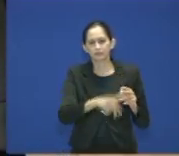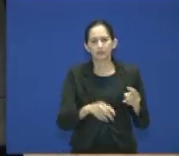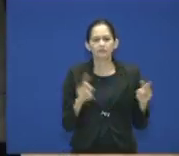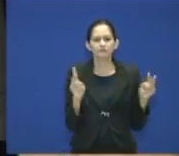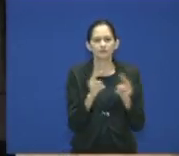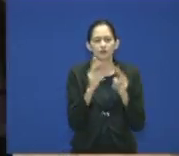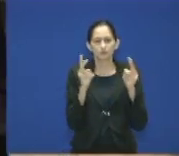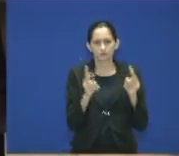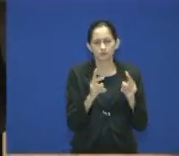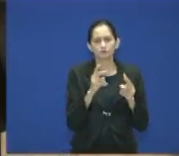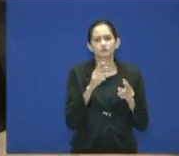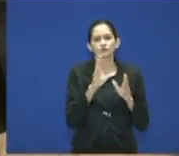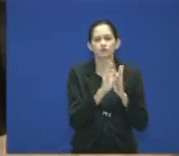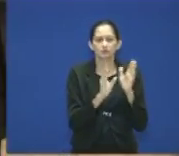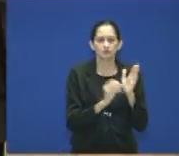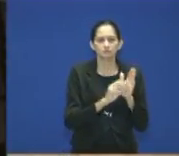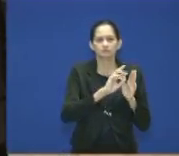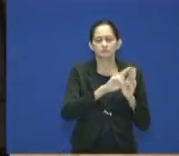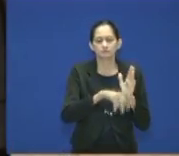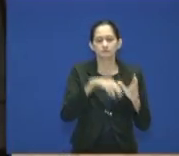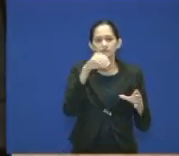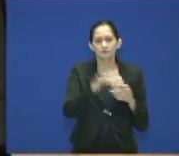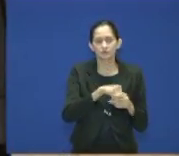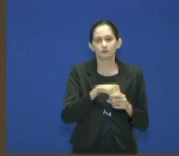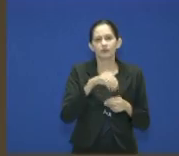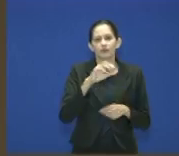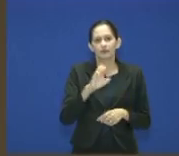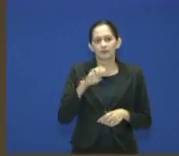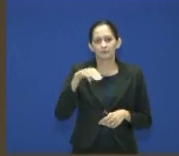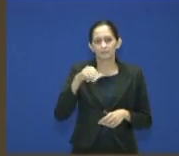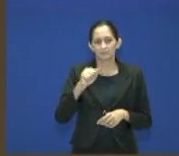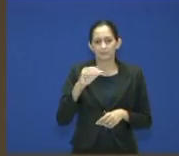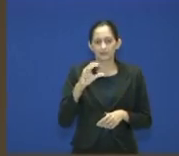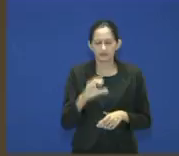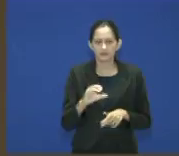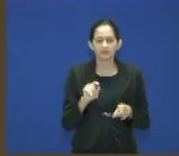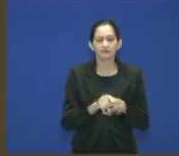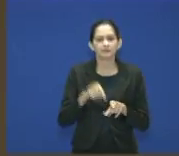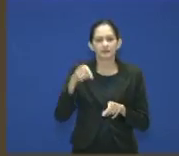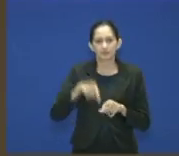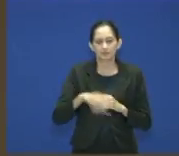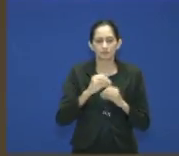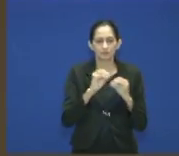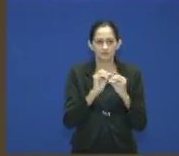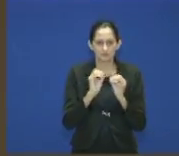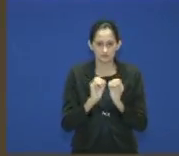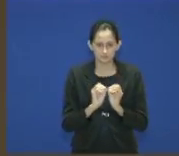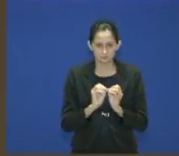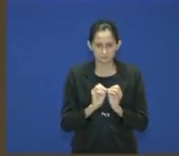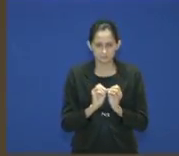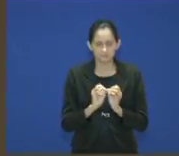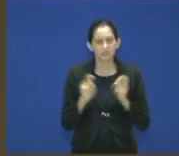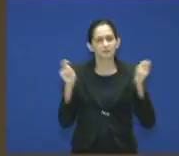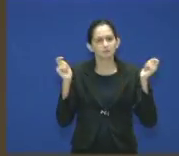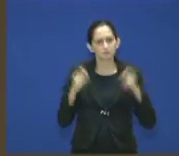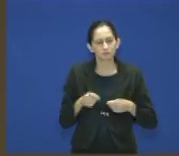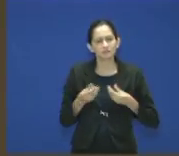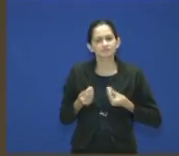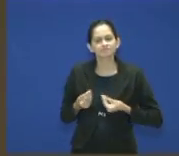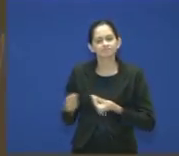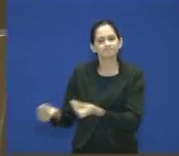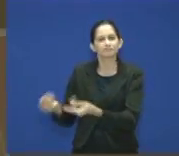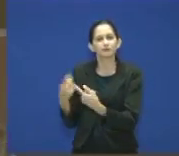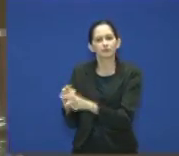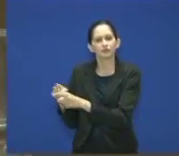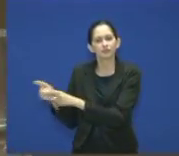valores desenvolvidos na EMAC e na nossa grande universidade, a UFG, possam